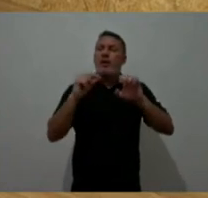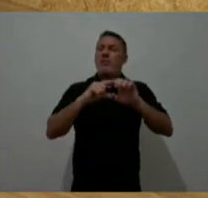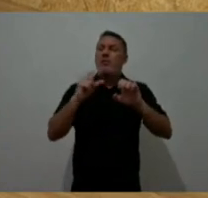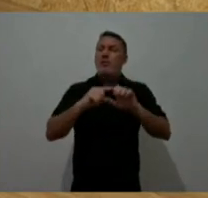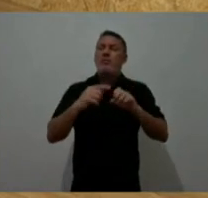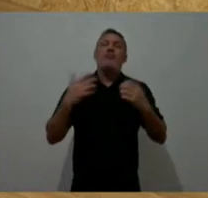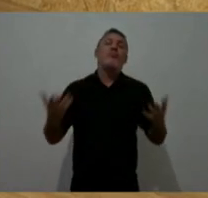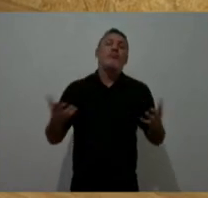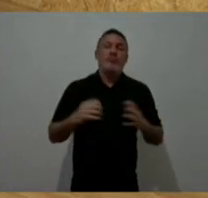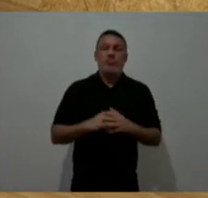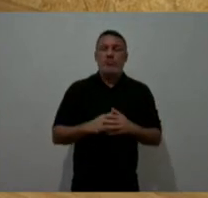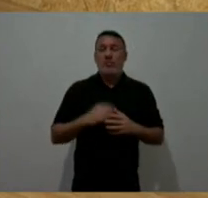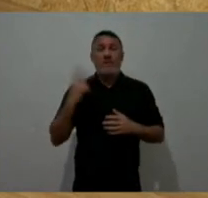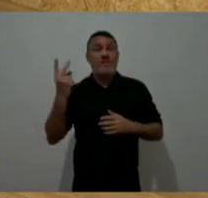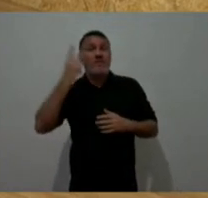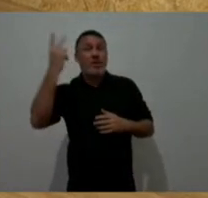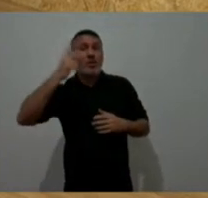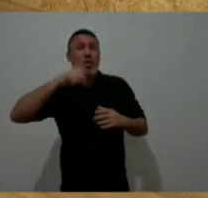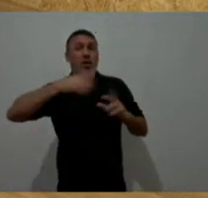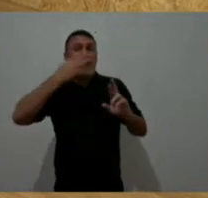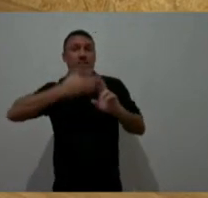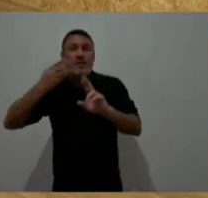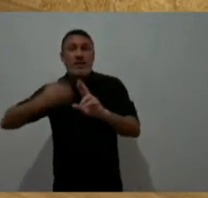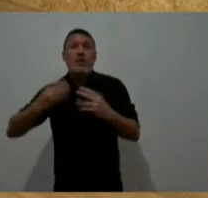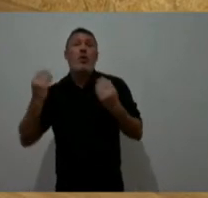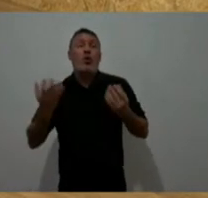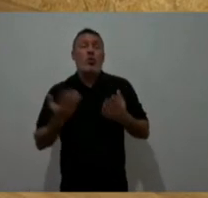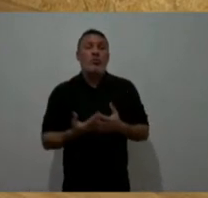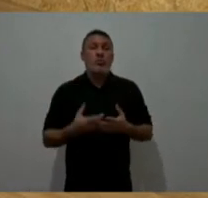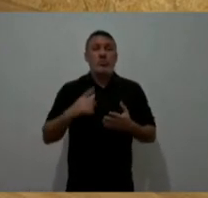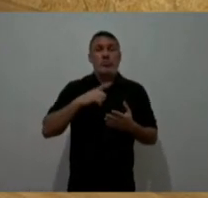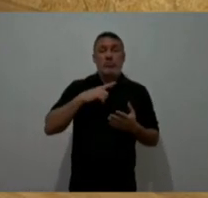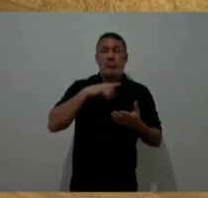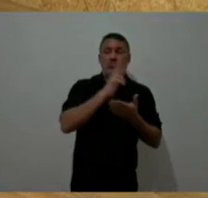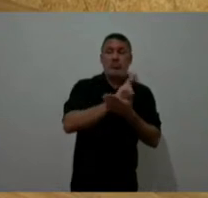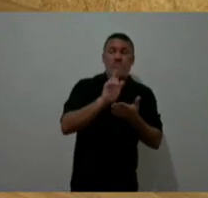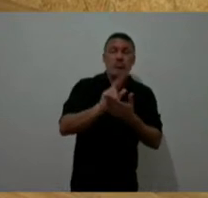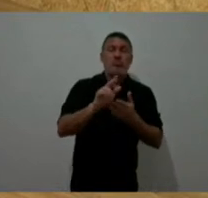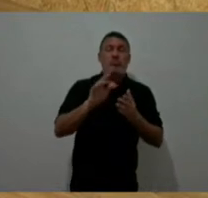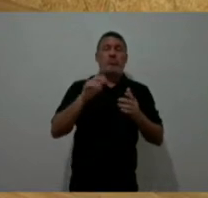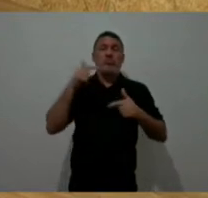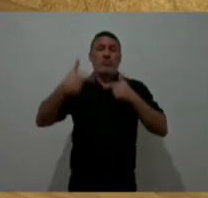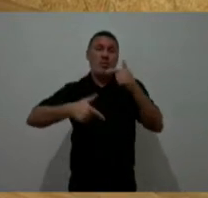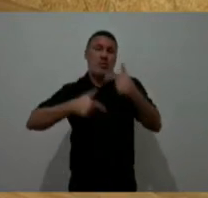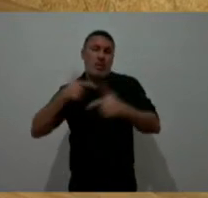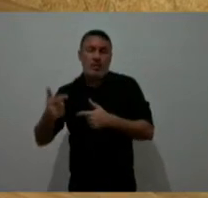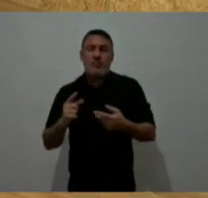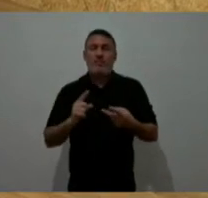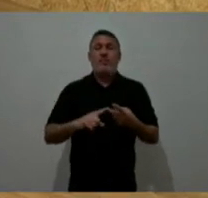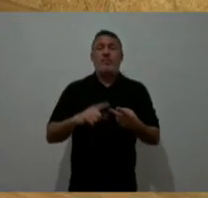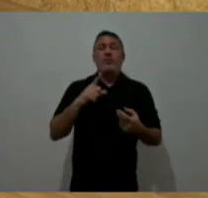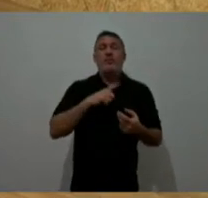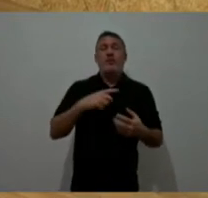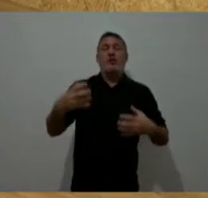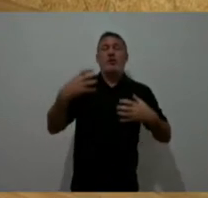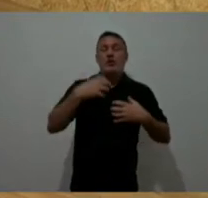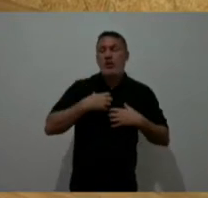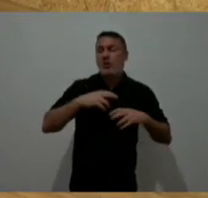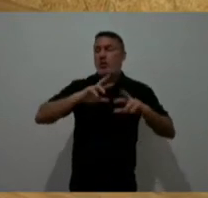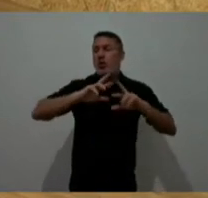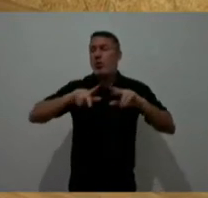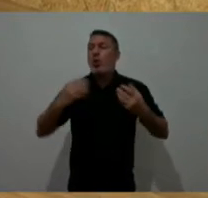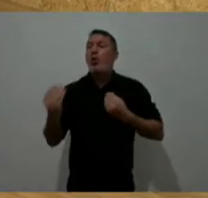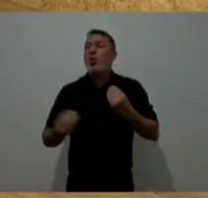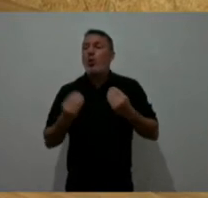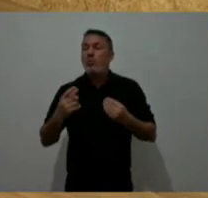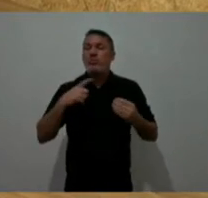por uma referência em seu segmento de atuação? Quanto vale inspirar as novas gerações de